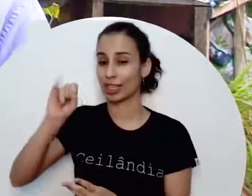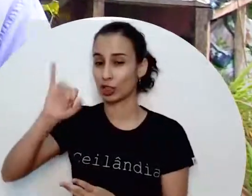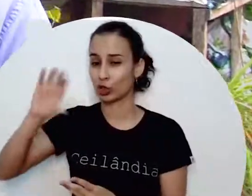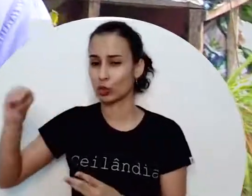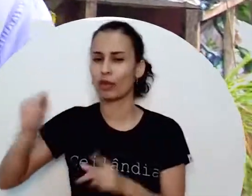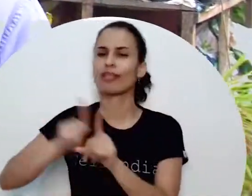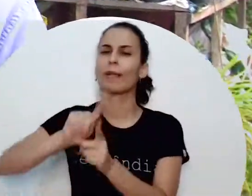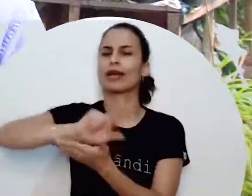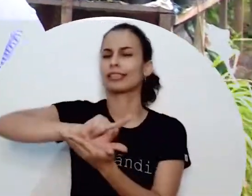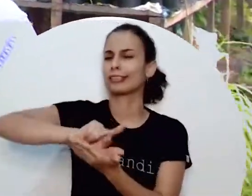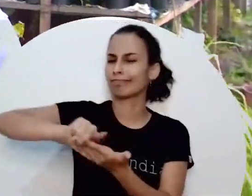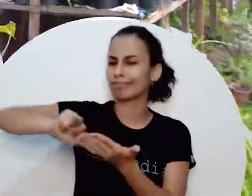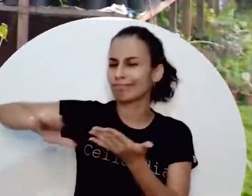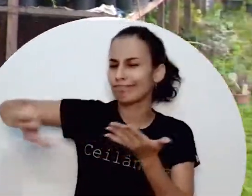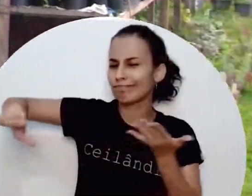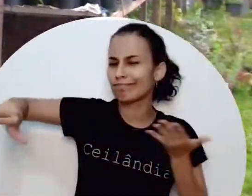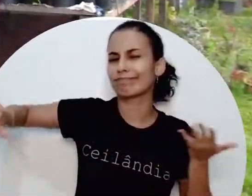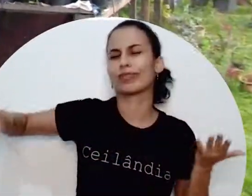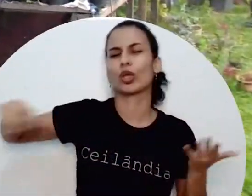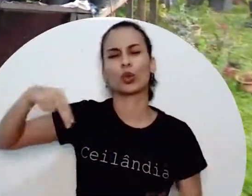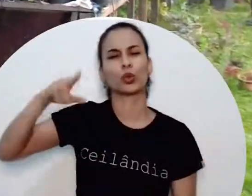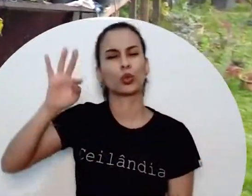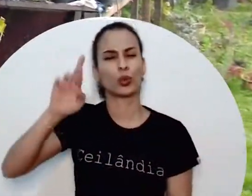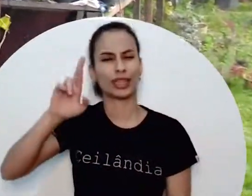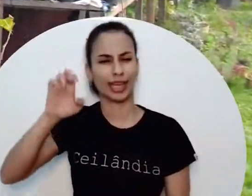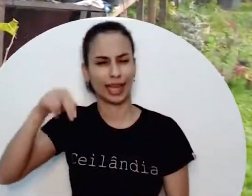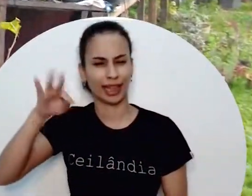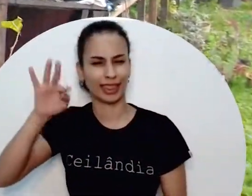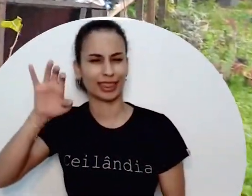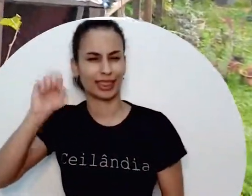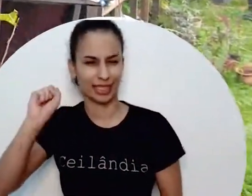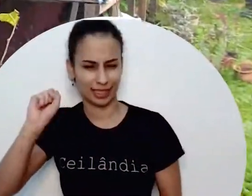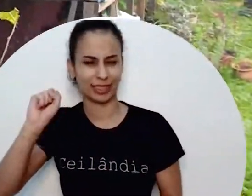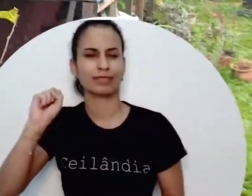vários outros micronutrientes que ela precisa também